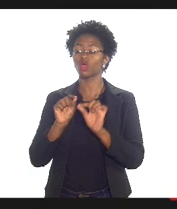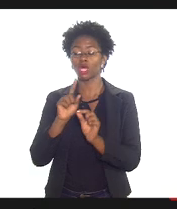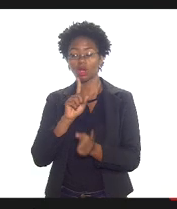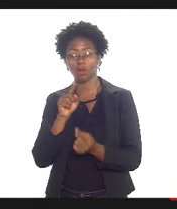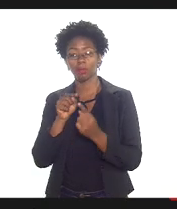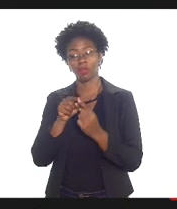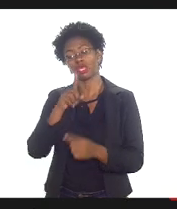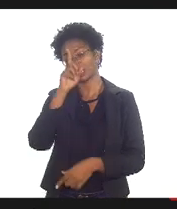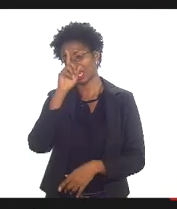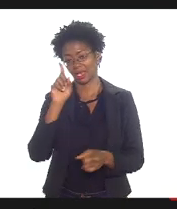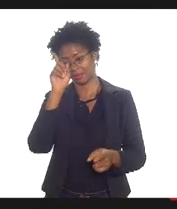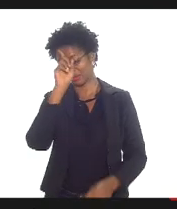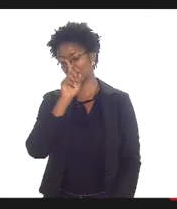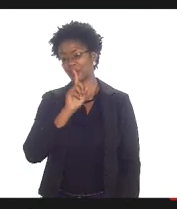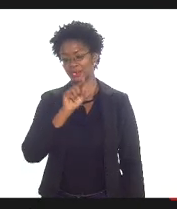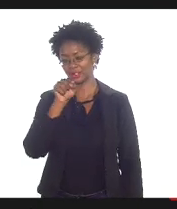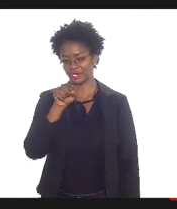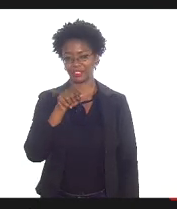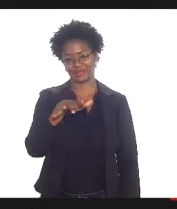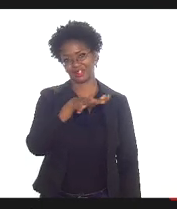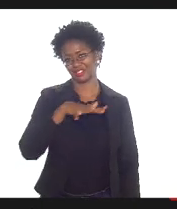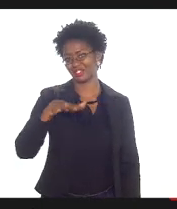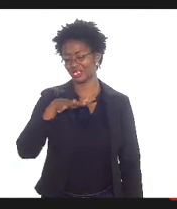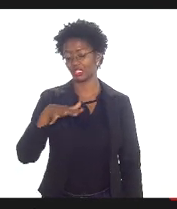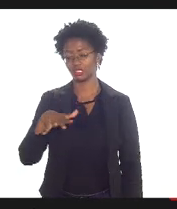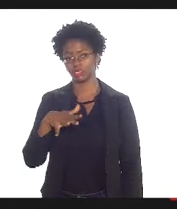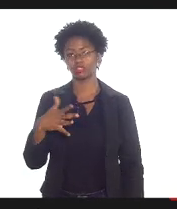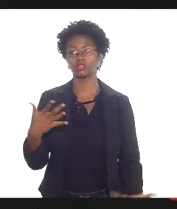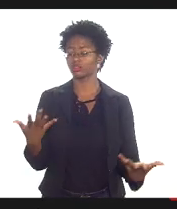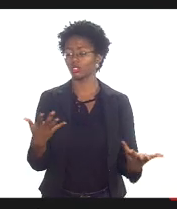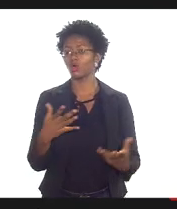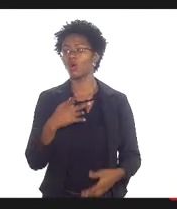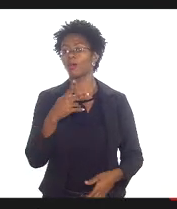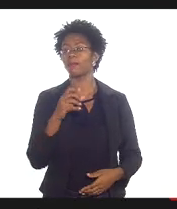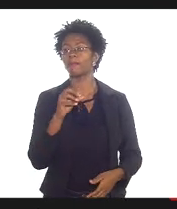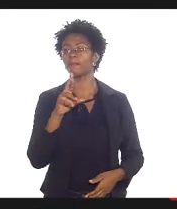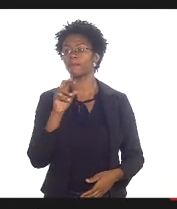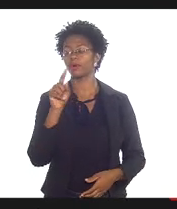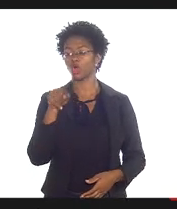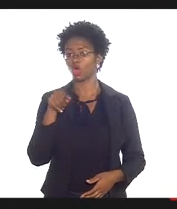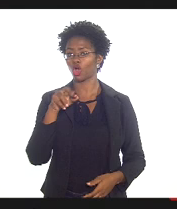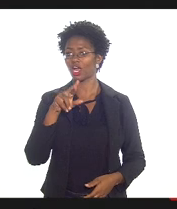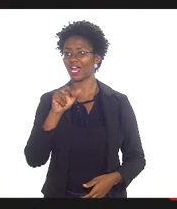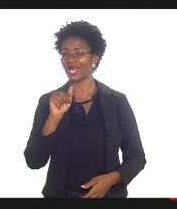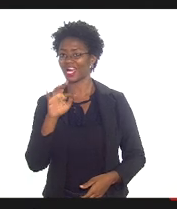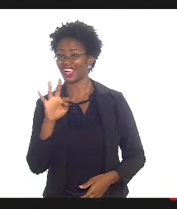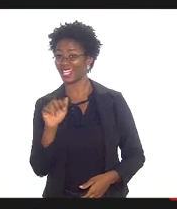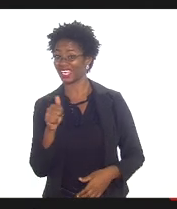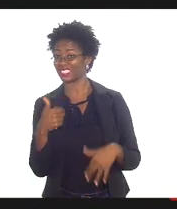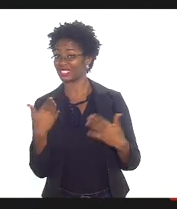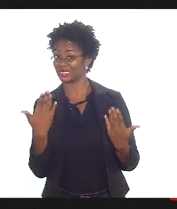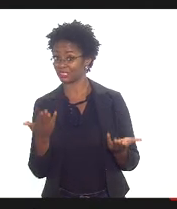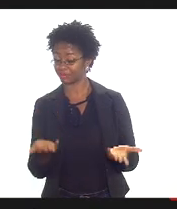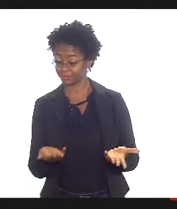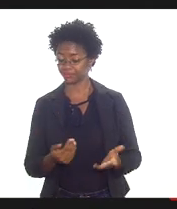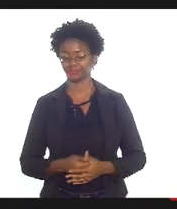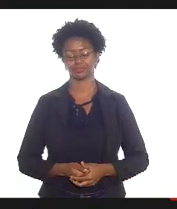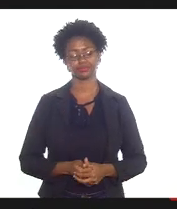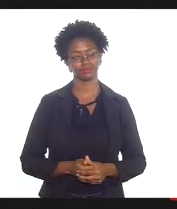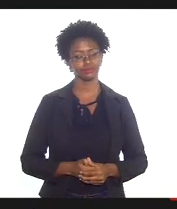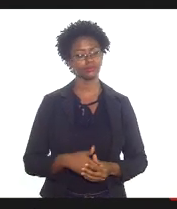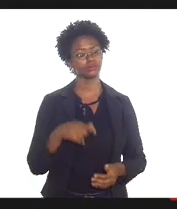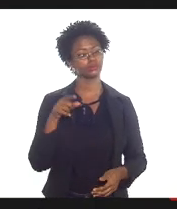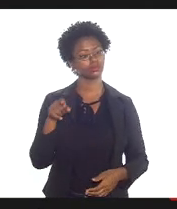parte amarelinha desses campos. Em que prorrata? Né? Na prorrata da